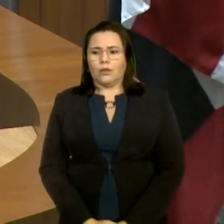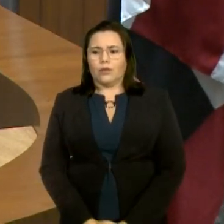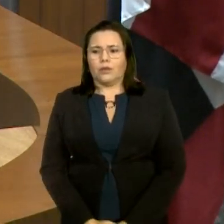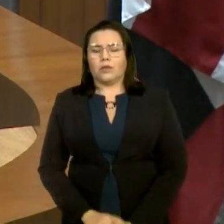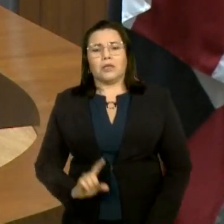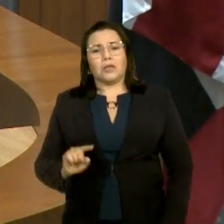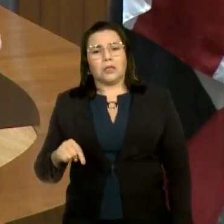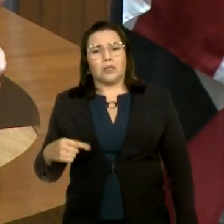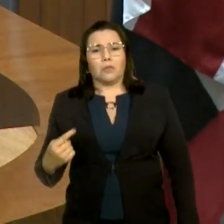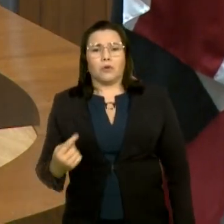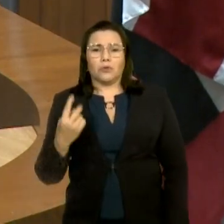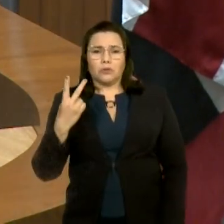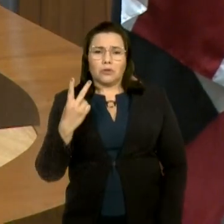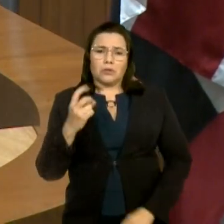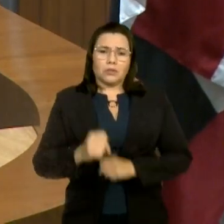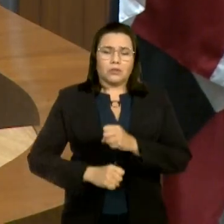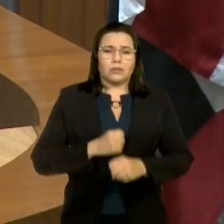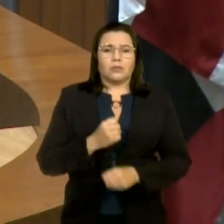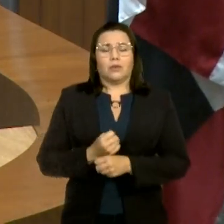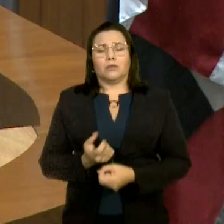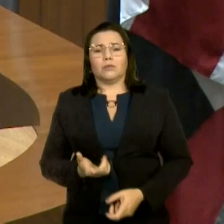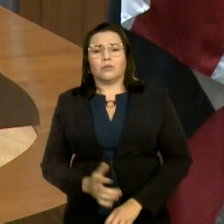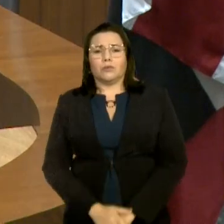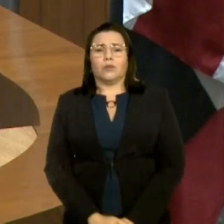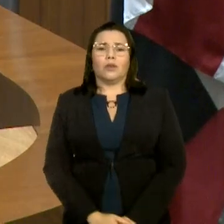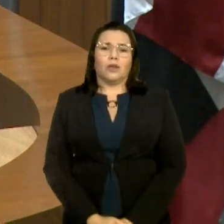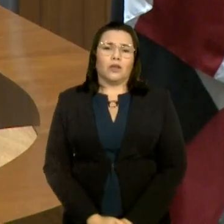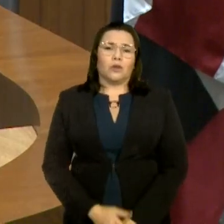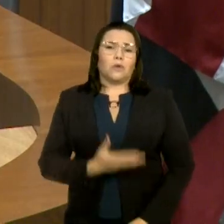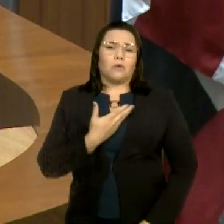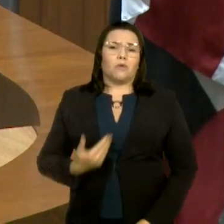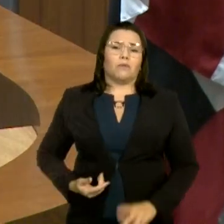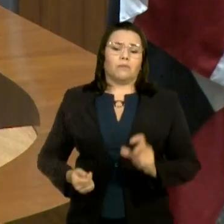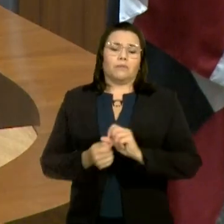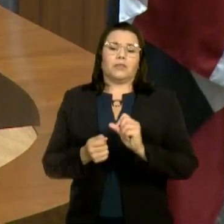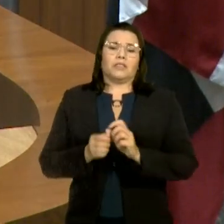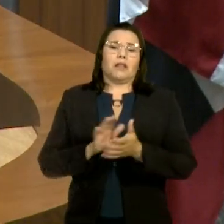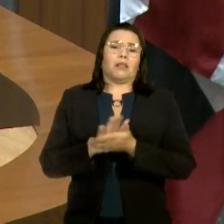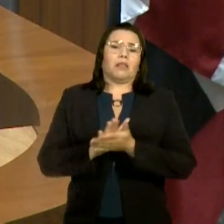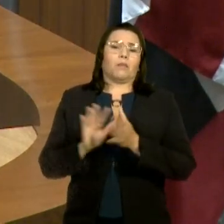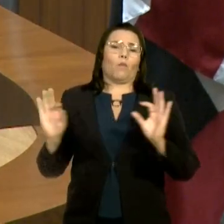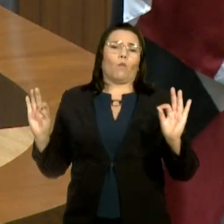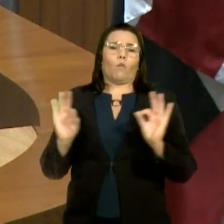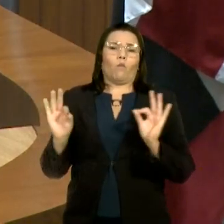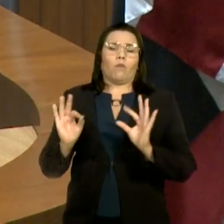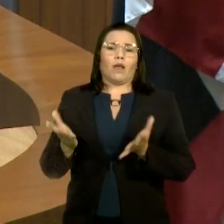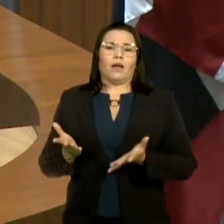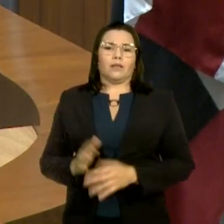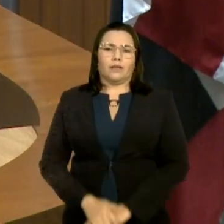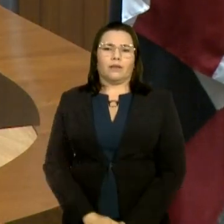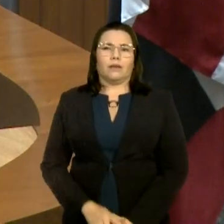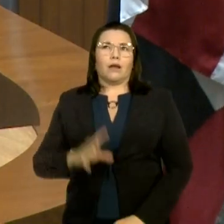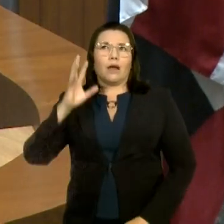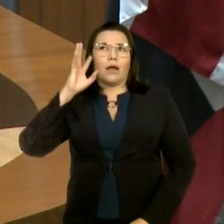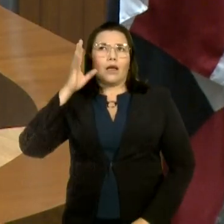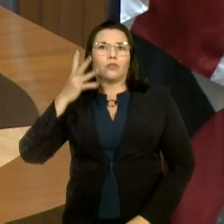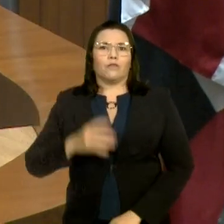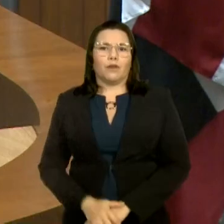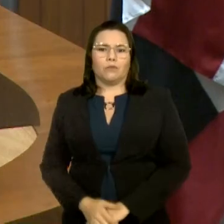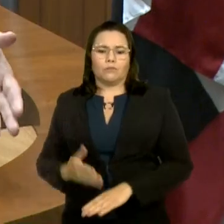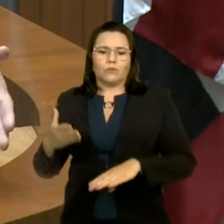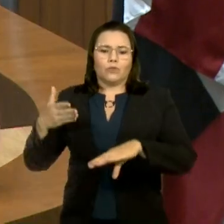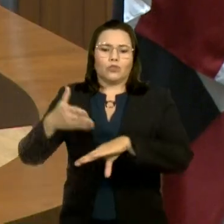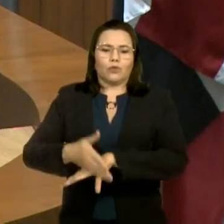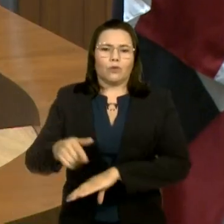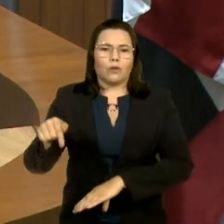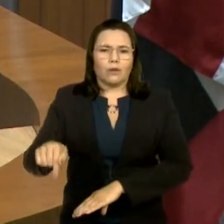resolveu aparecer lá colocando o asfalto nas ruas eh Espero que as obras não tenham sido interrompidas no sábado e